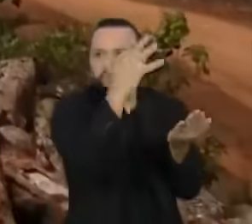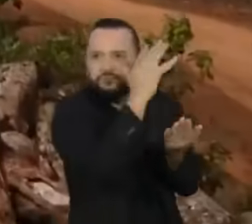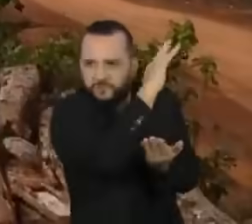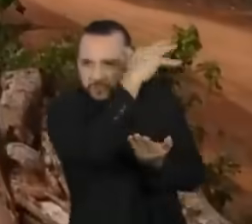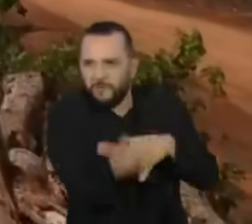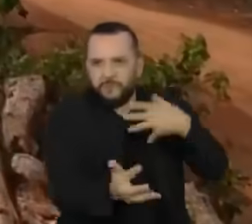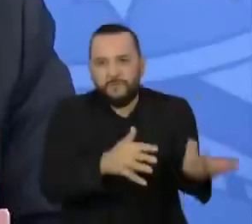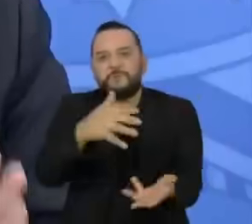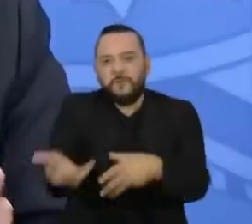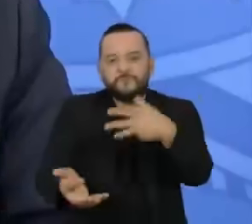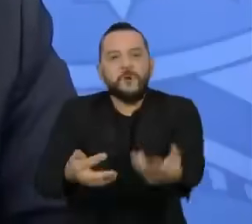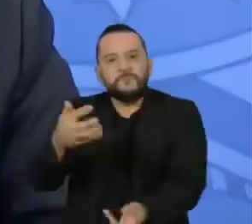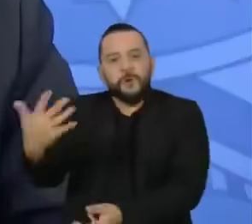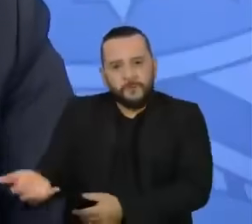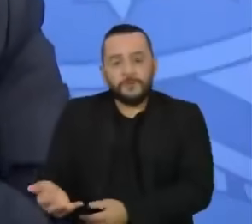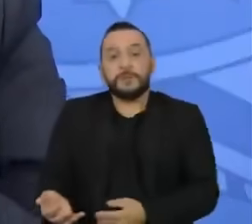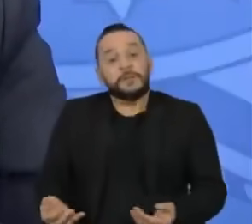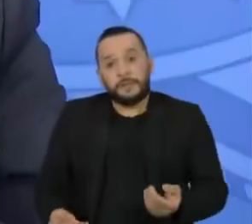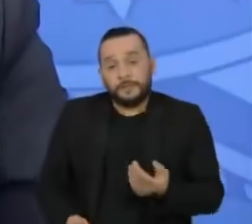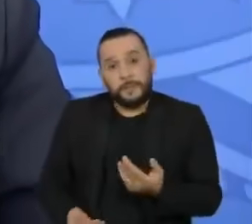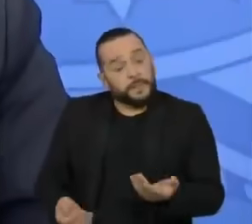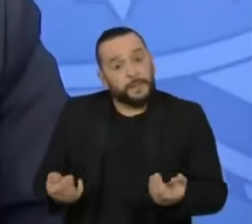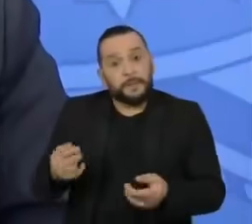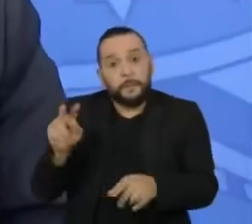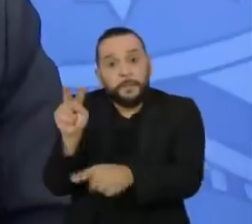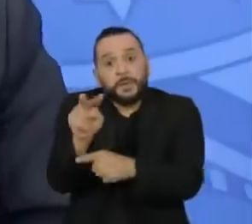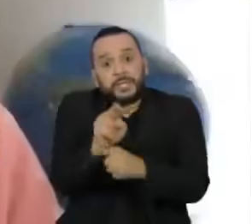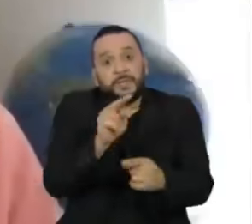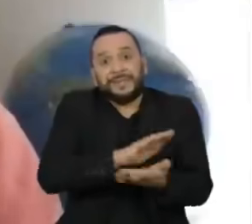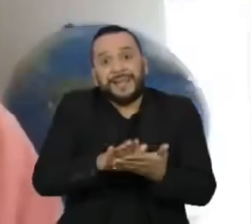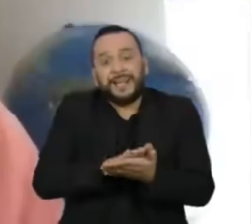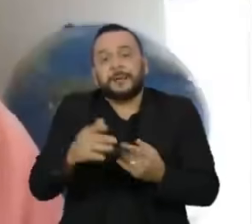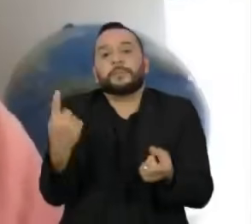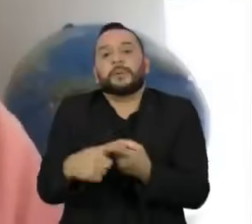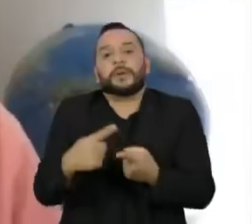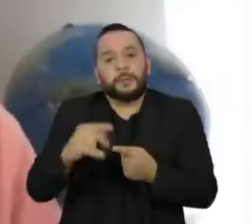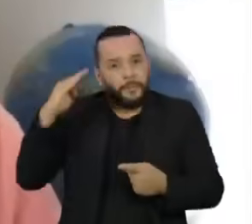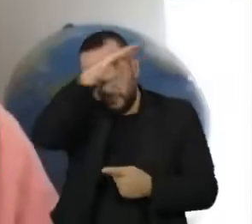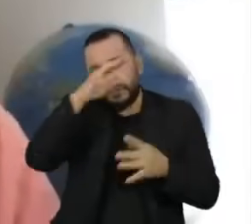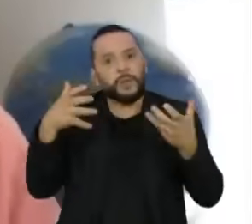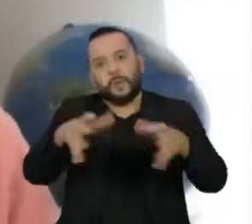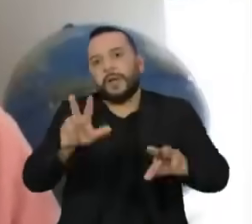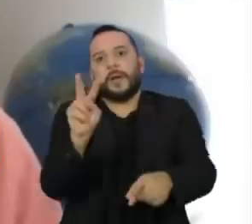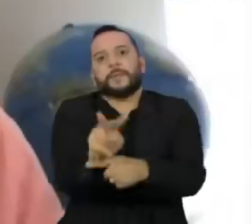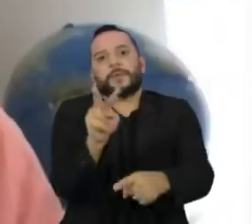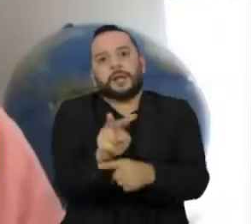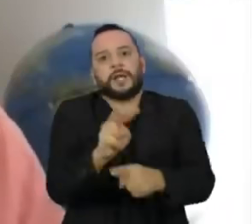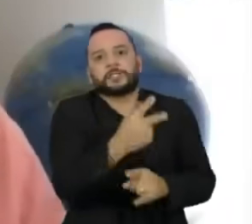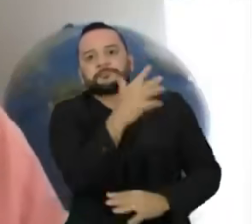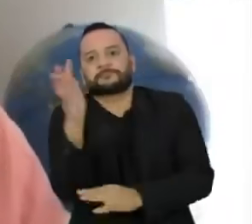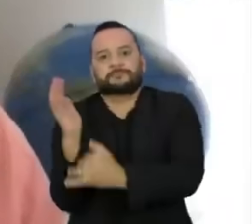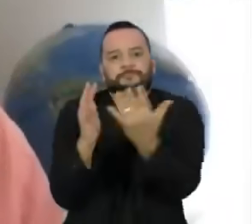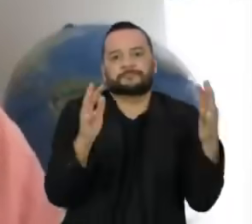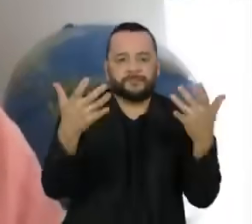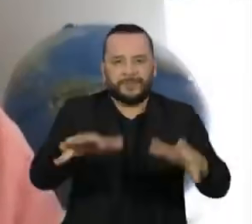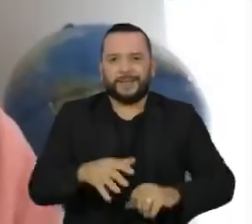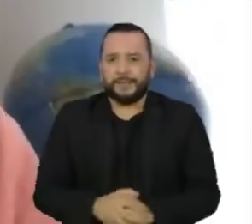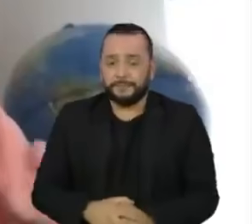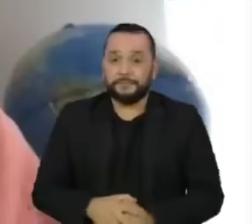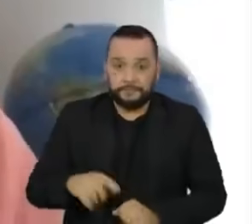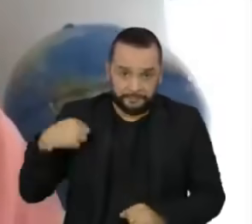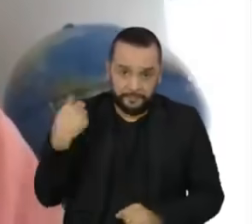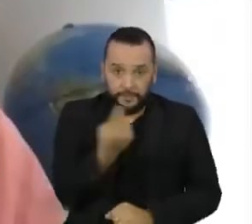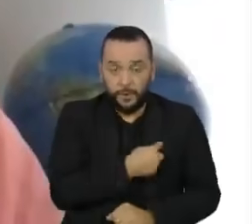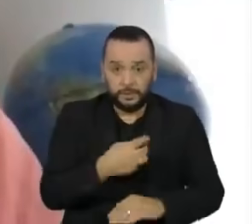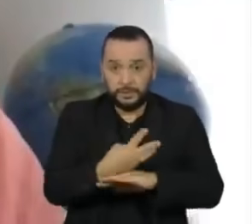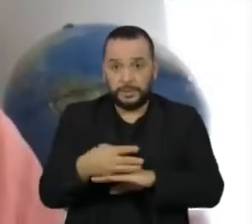de um recente ato publicado pelo presidente Jair Bolsonaro. Quando um agente ambiental do IBAMA tiver que lavrar um auto de infração